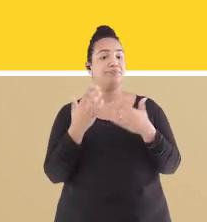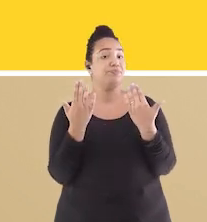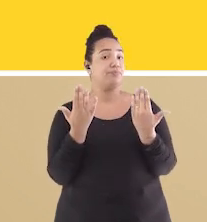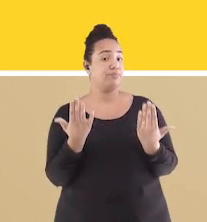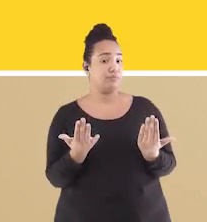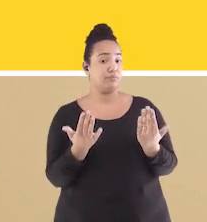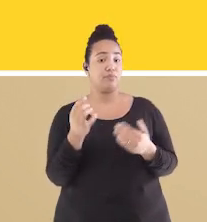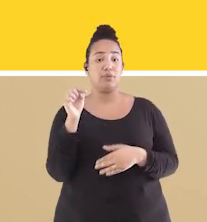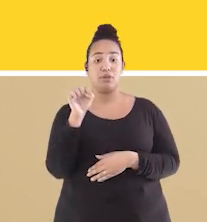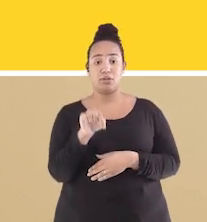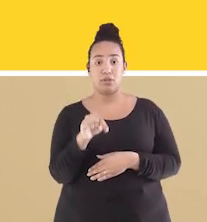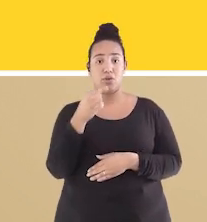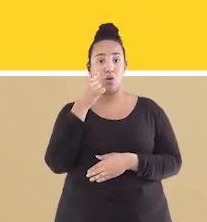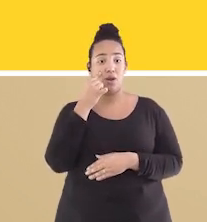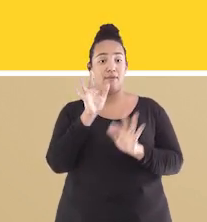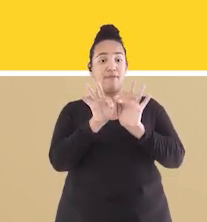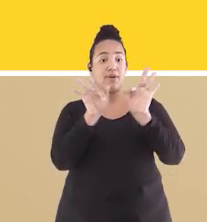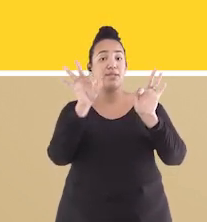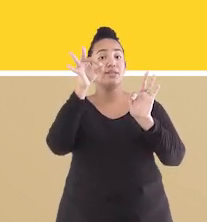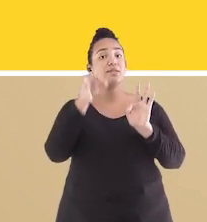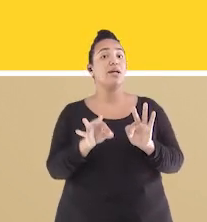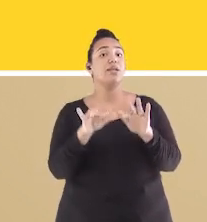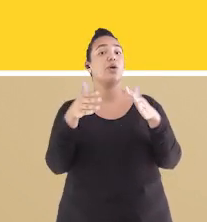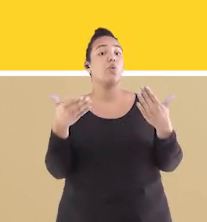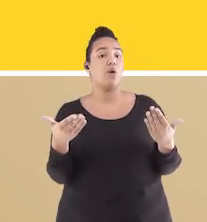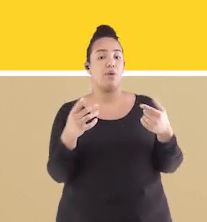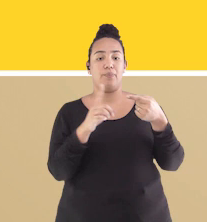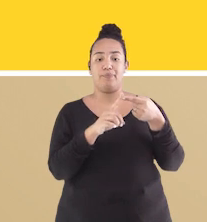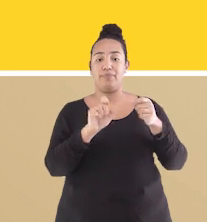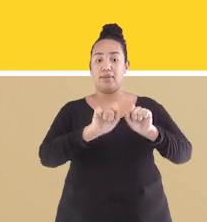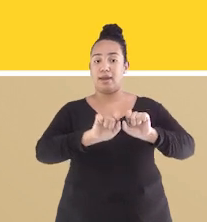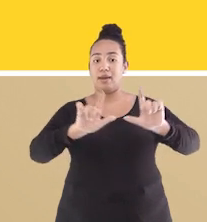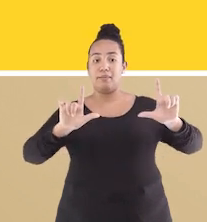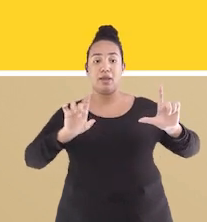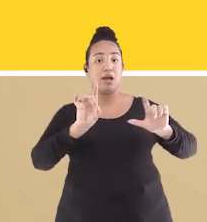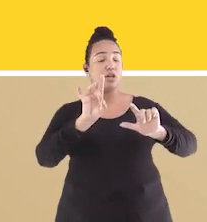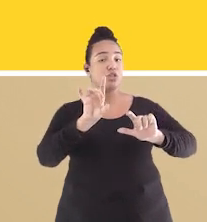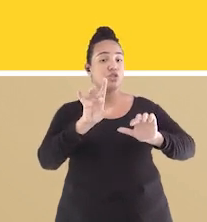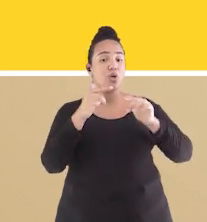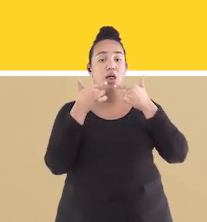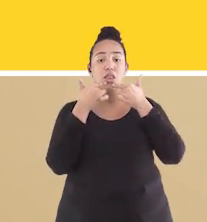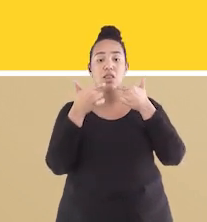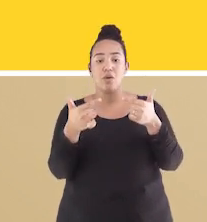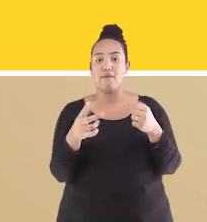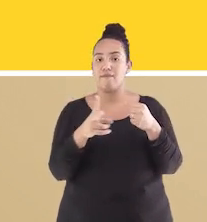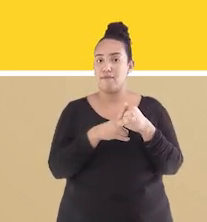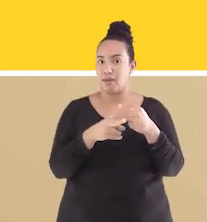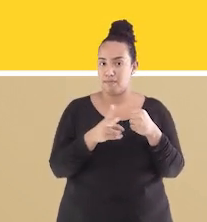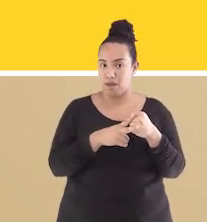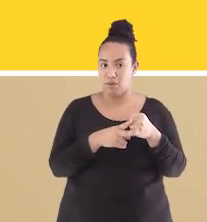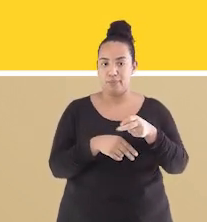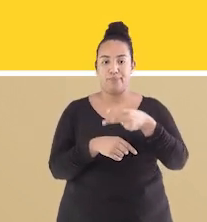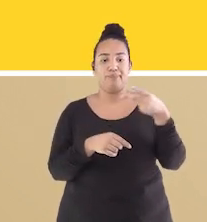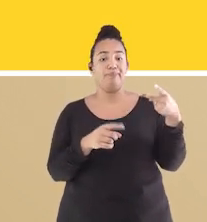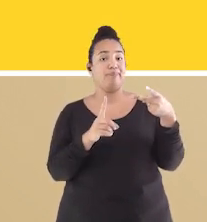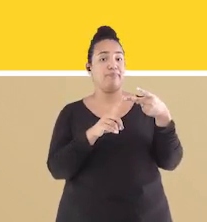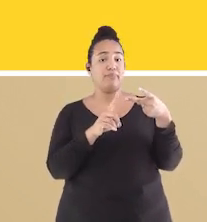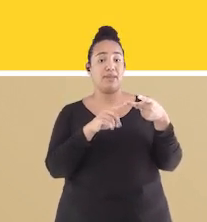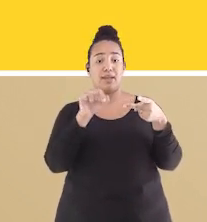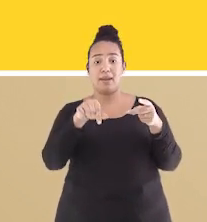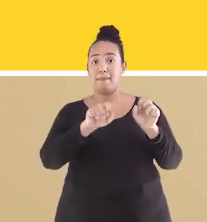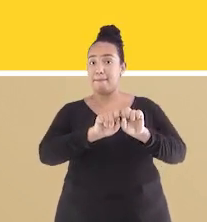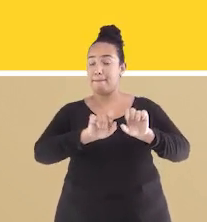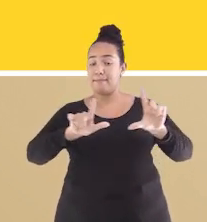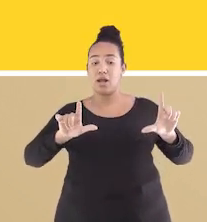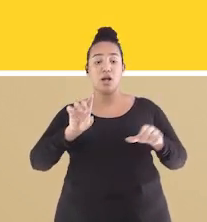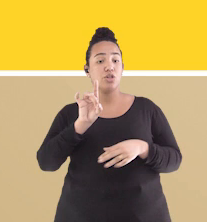correto afirmar: letra A, a placa é composta apenas por linguagem verbal? Letra B,